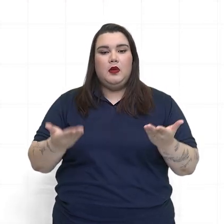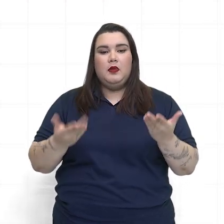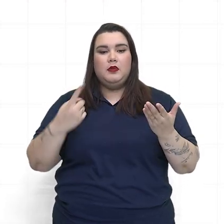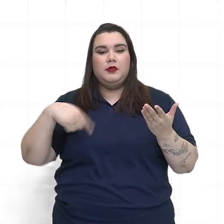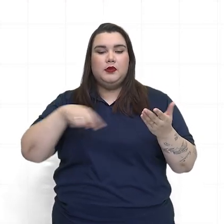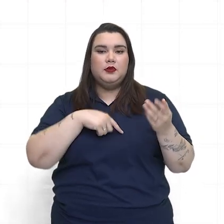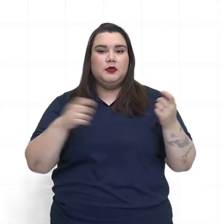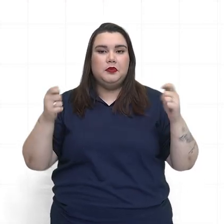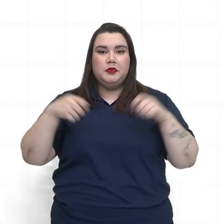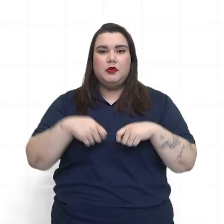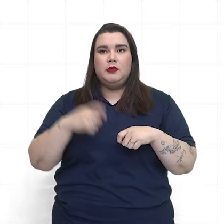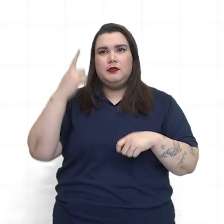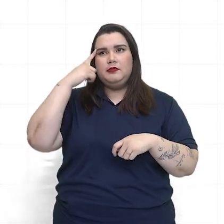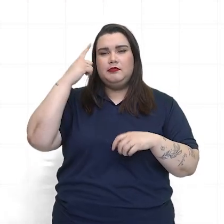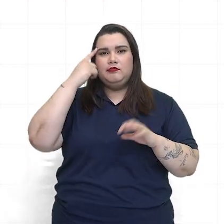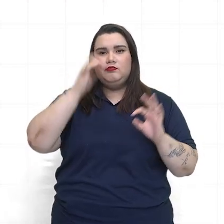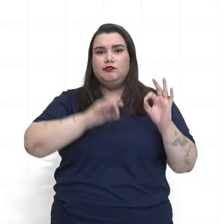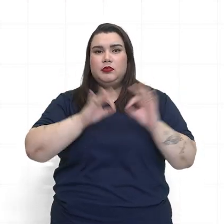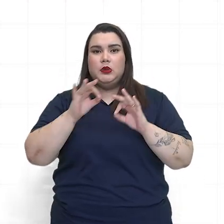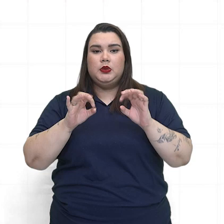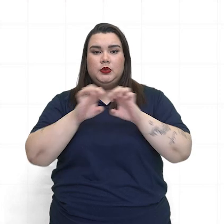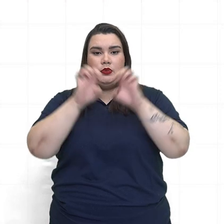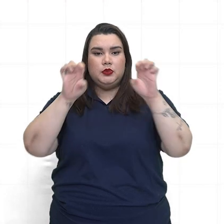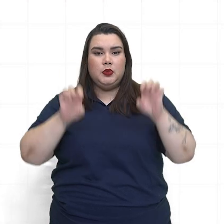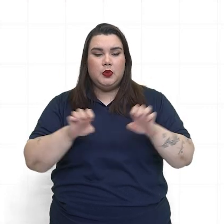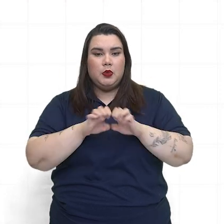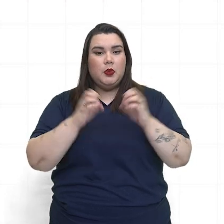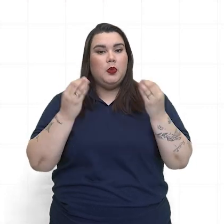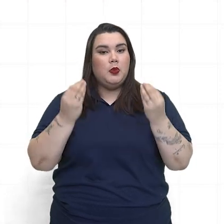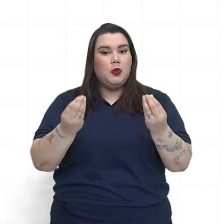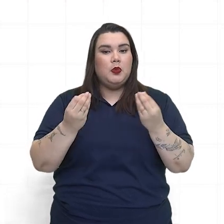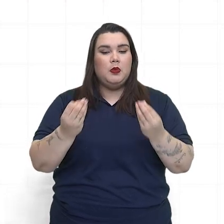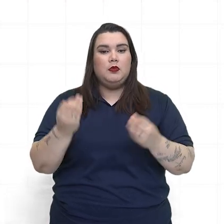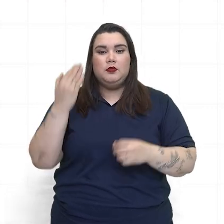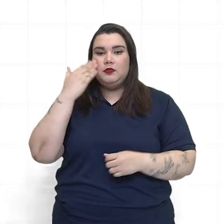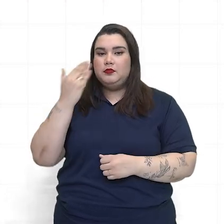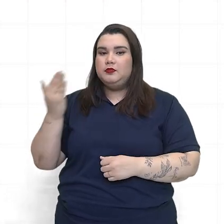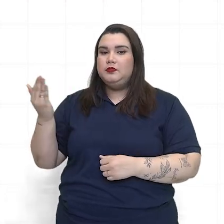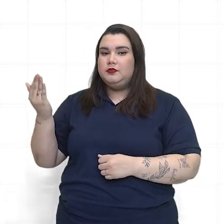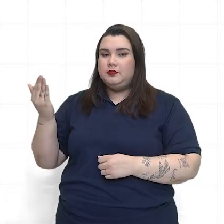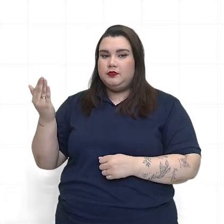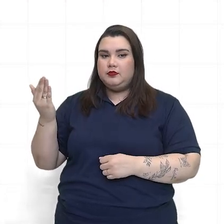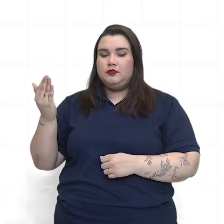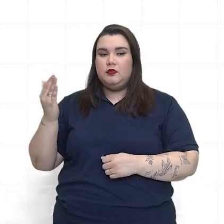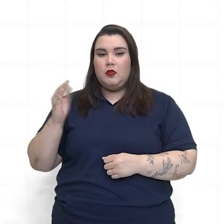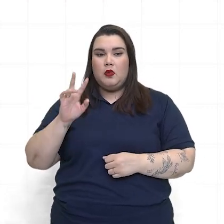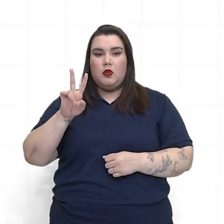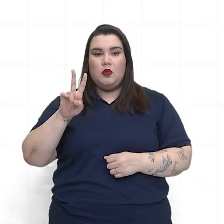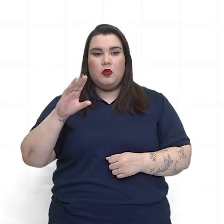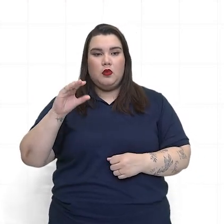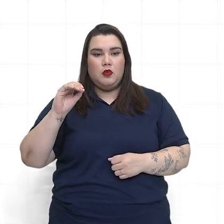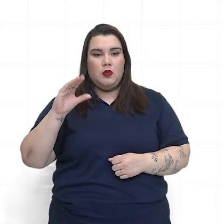poderíamos exatamente estruturar o problema desse jeito, olha. Está aqui você,